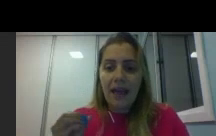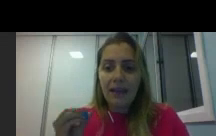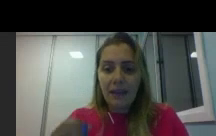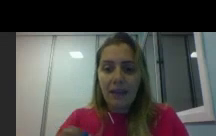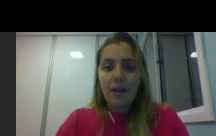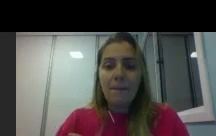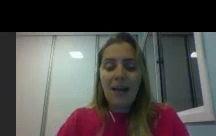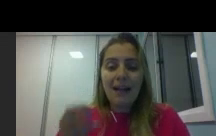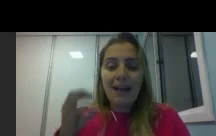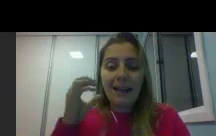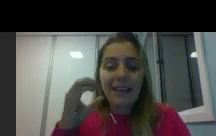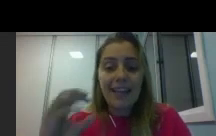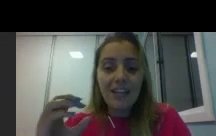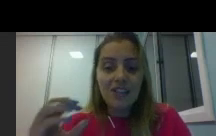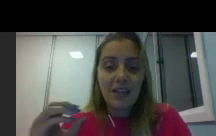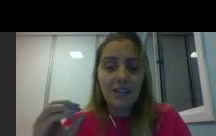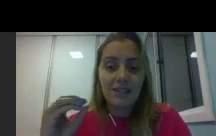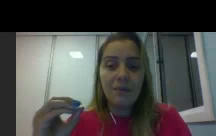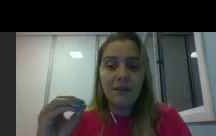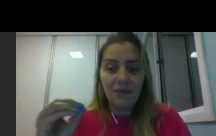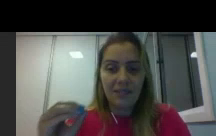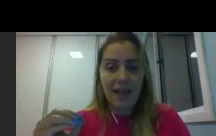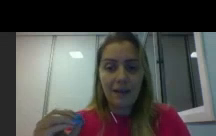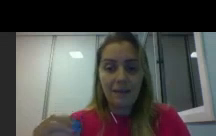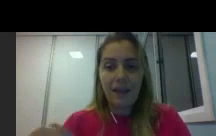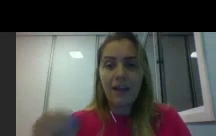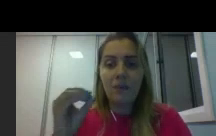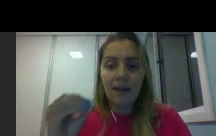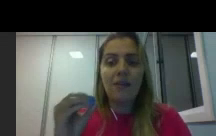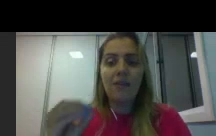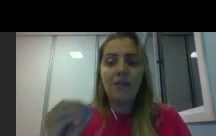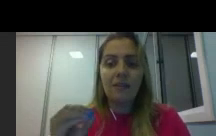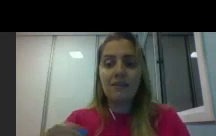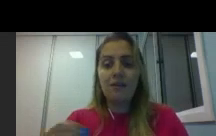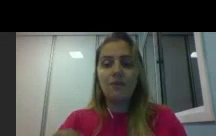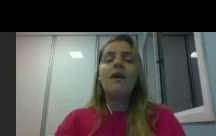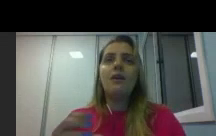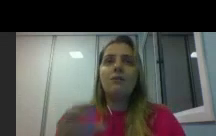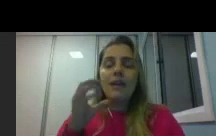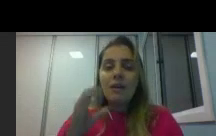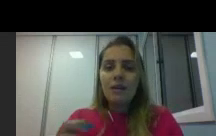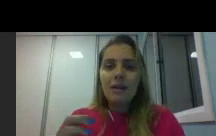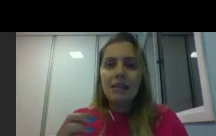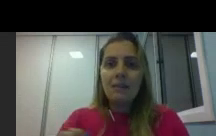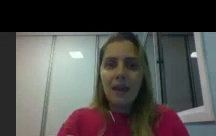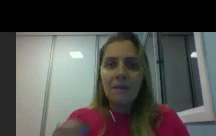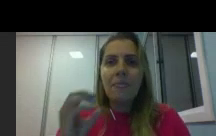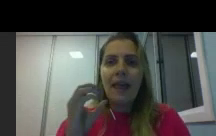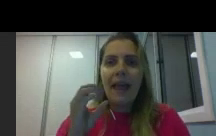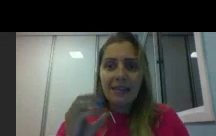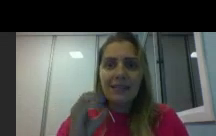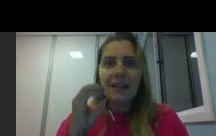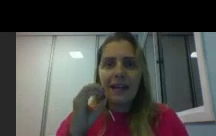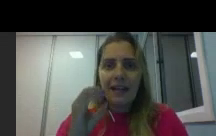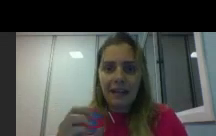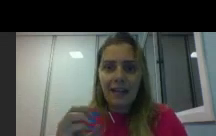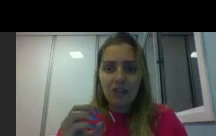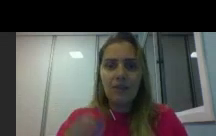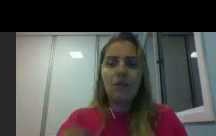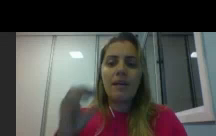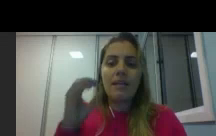recessivo é que, para a característica se manifestar em um alelo recessivo, eu tenho que receber